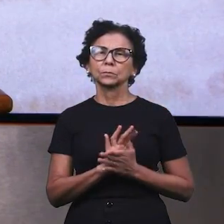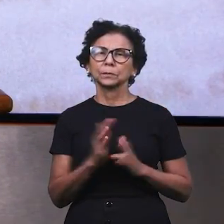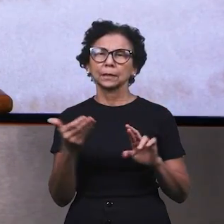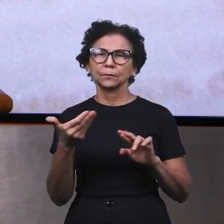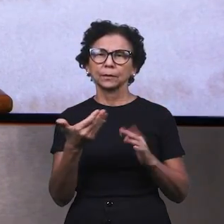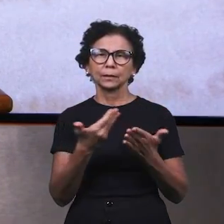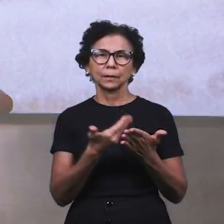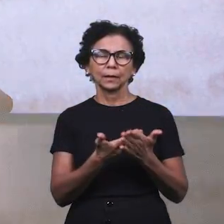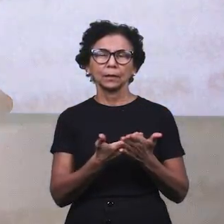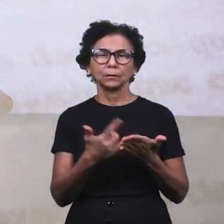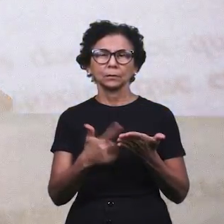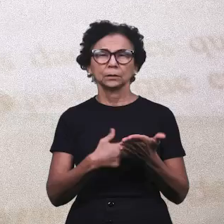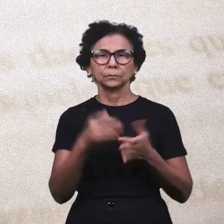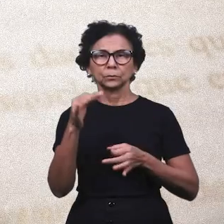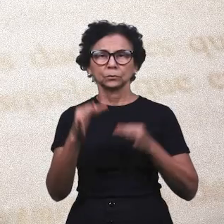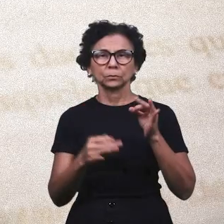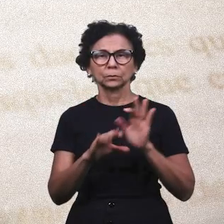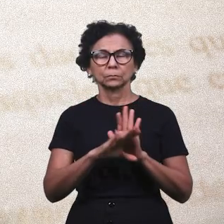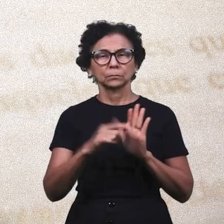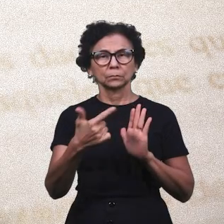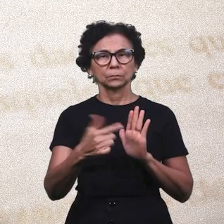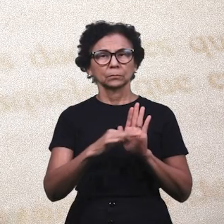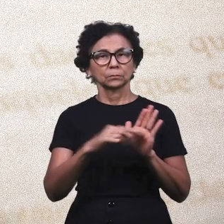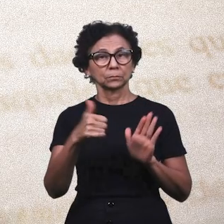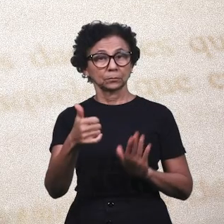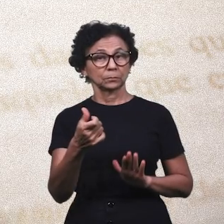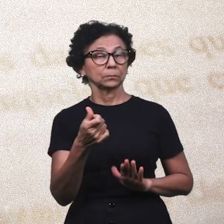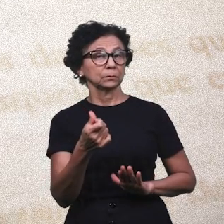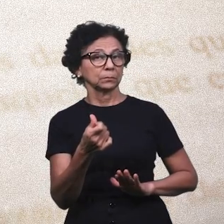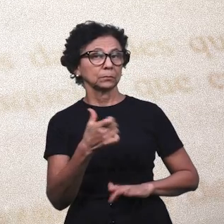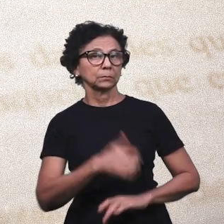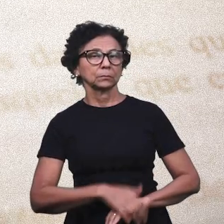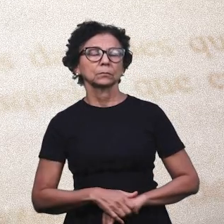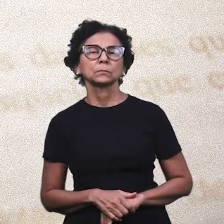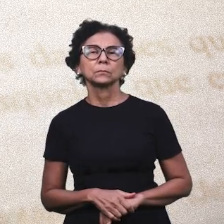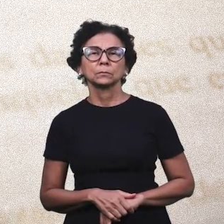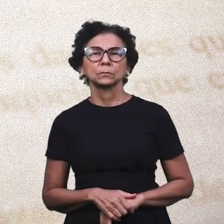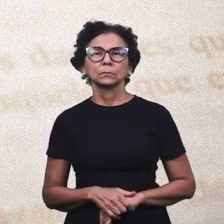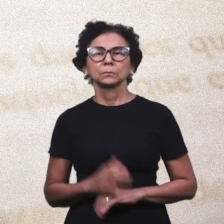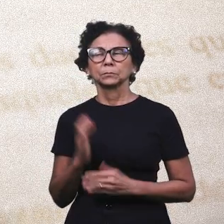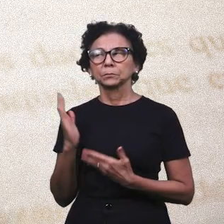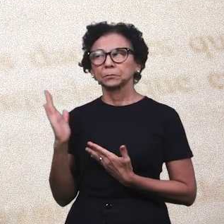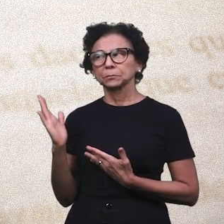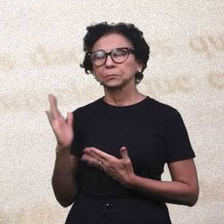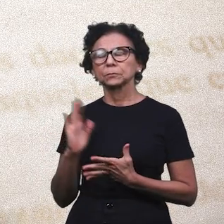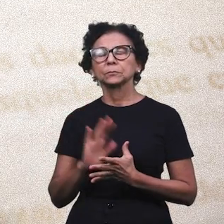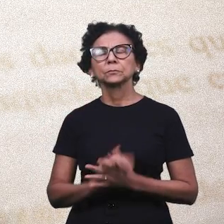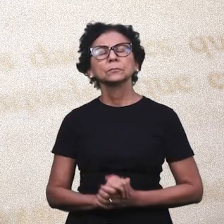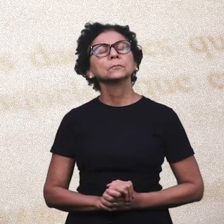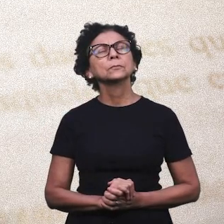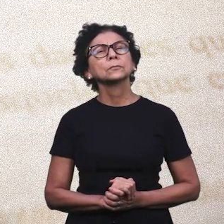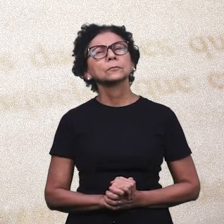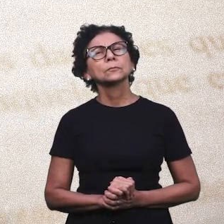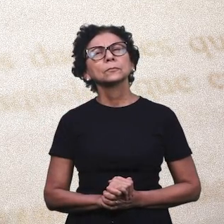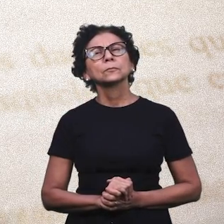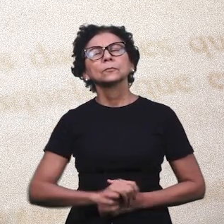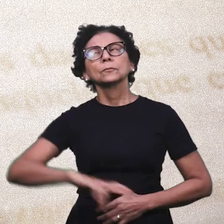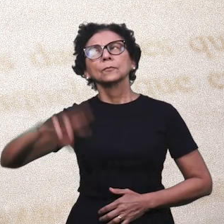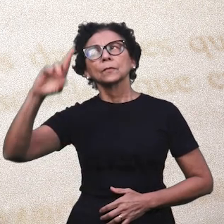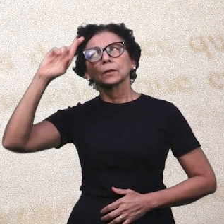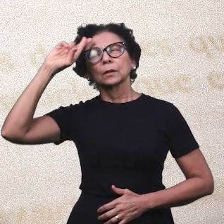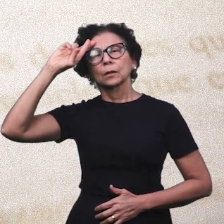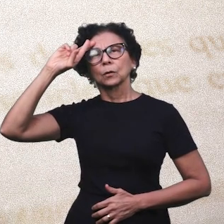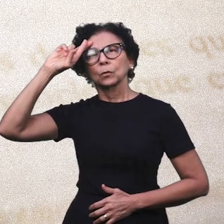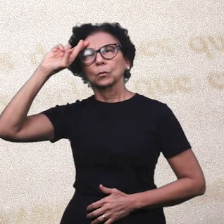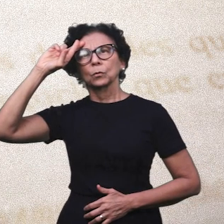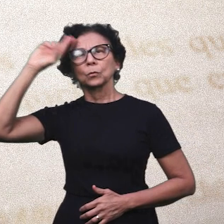se encontra em Juízes, capítulo 2, verso 16, que diz o seguinte: E levantou o